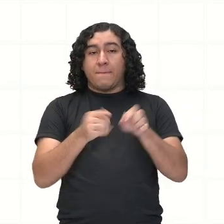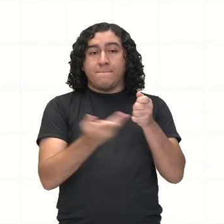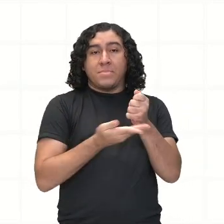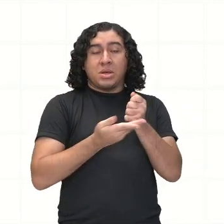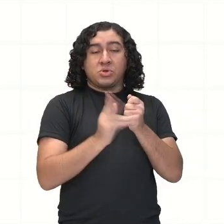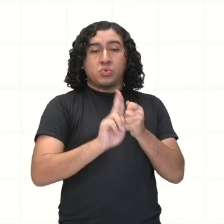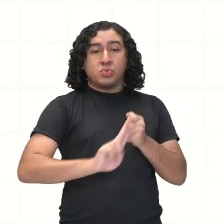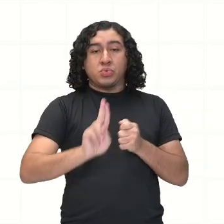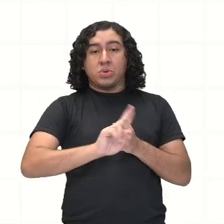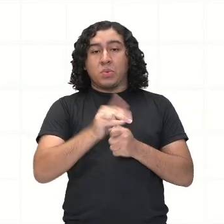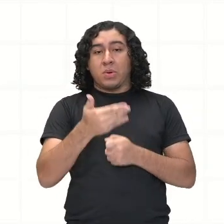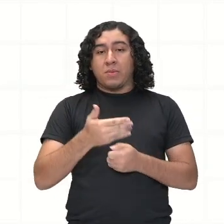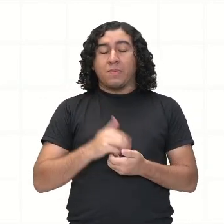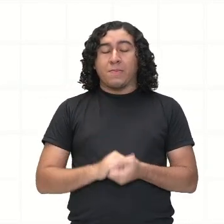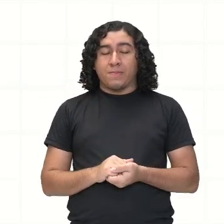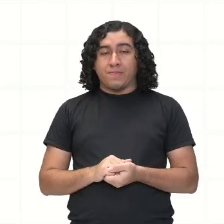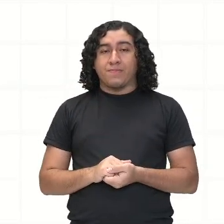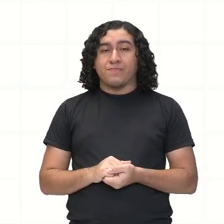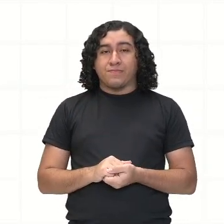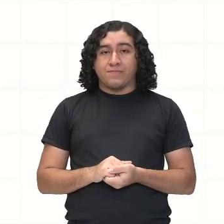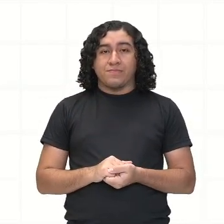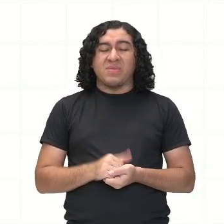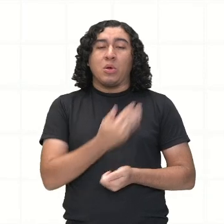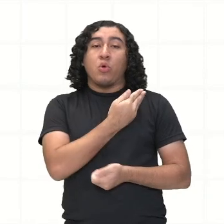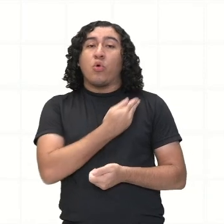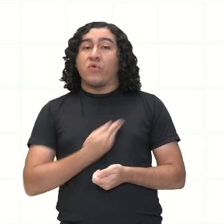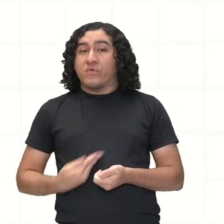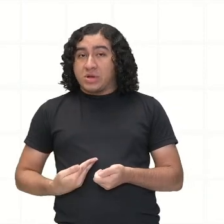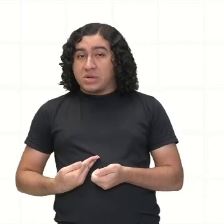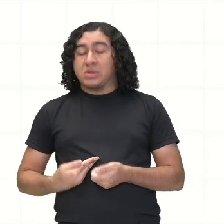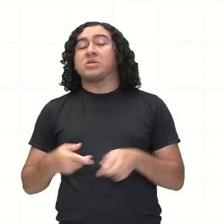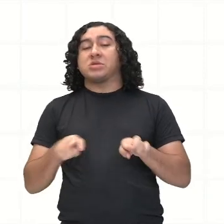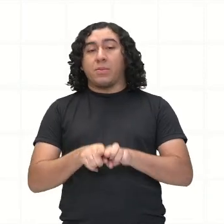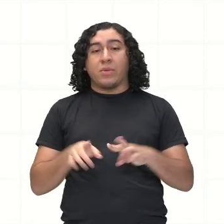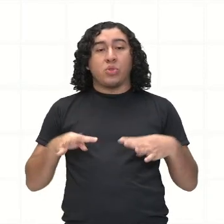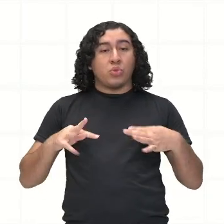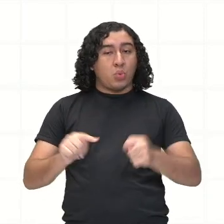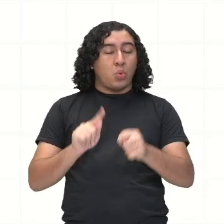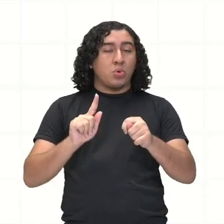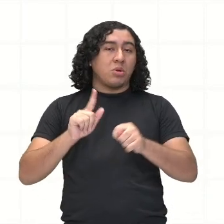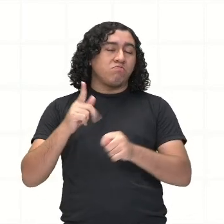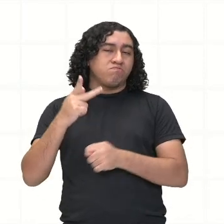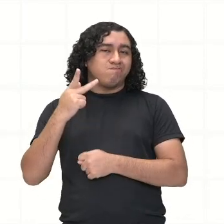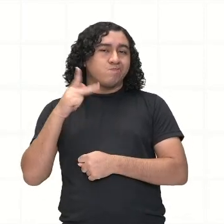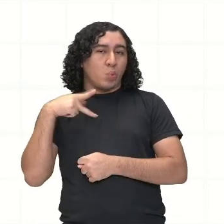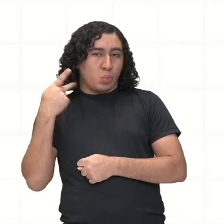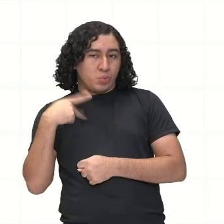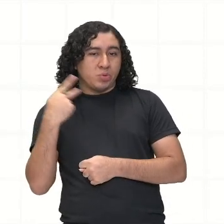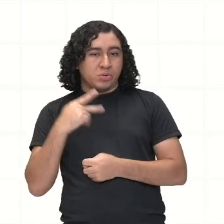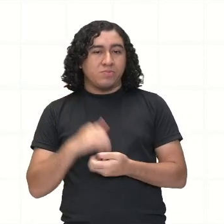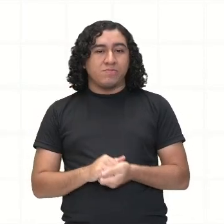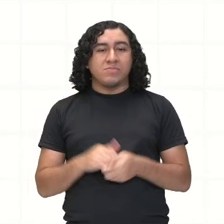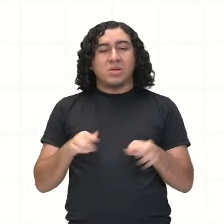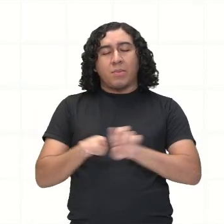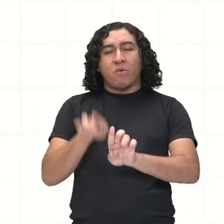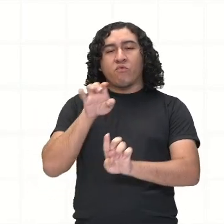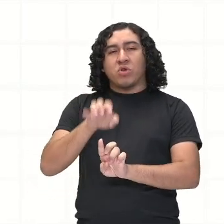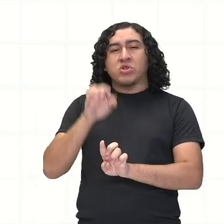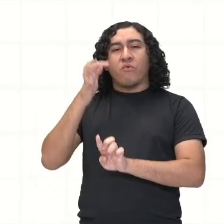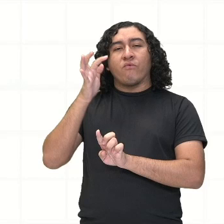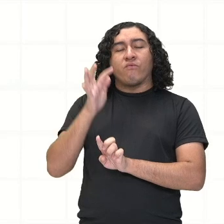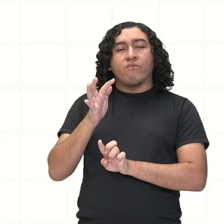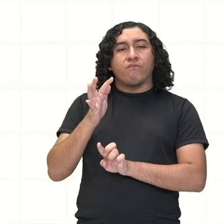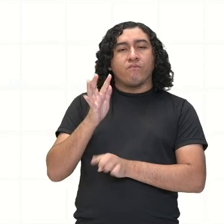vai inspirar estadistas, governantes e toda a classe política e vai influenciar futuros pensadores,